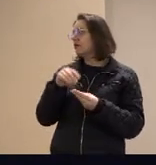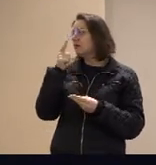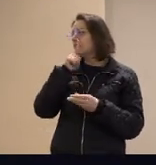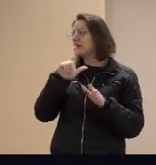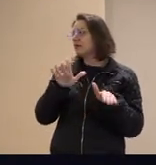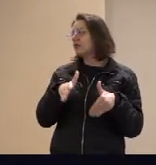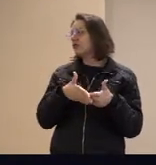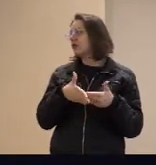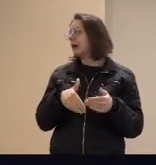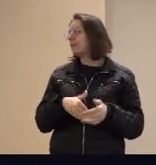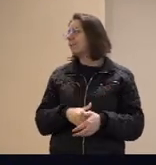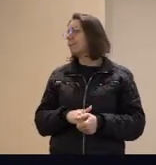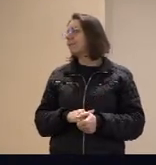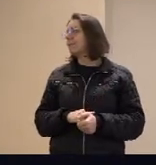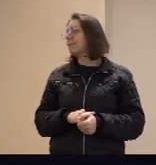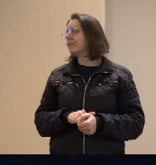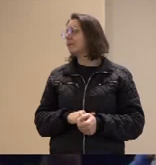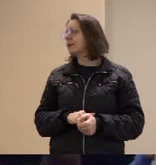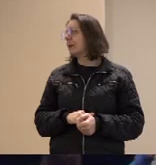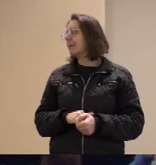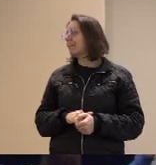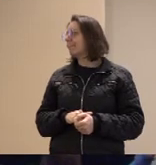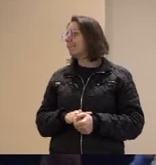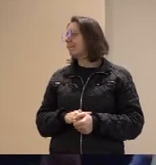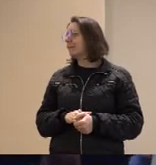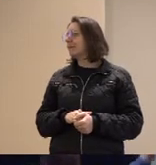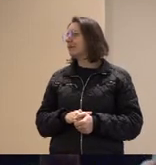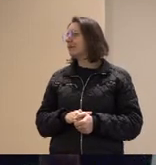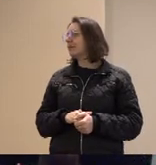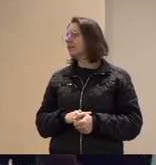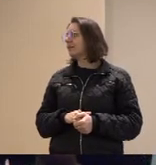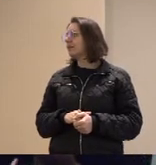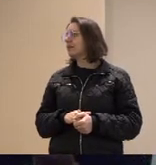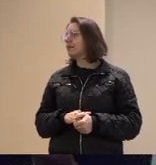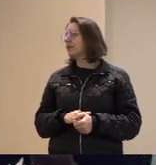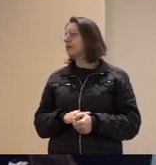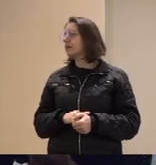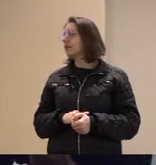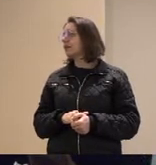aqui. E a Maíra, né, Maíra?